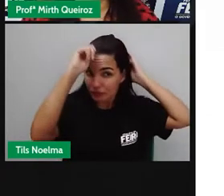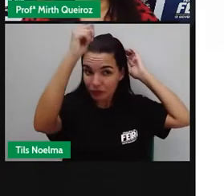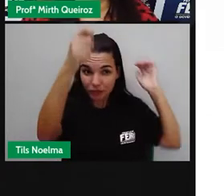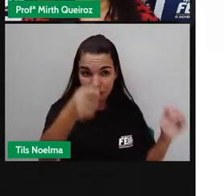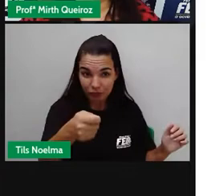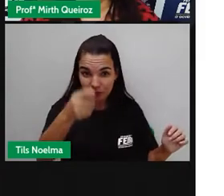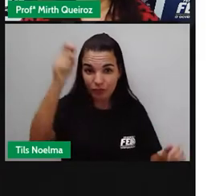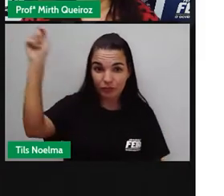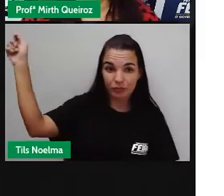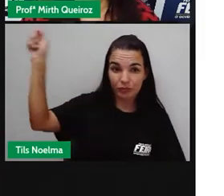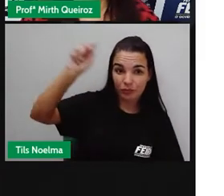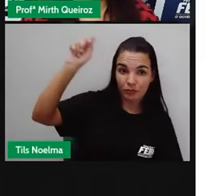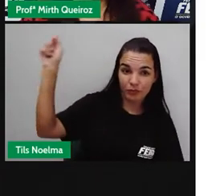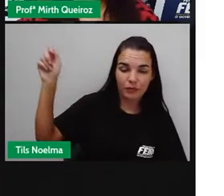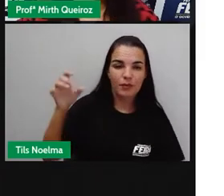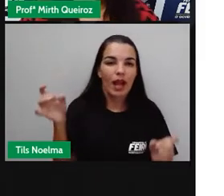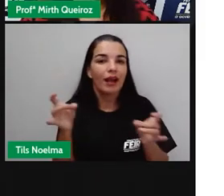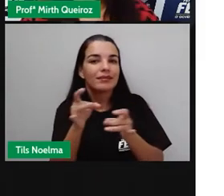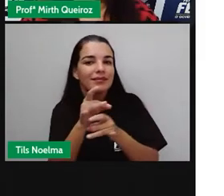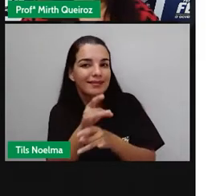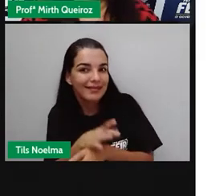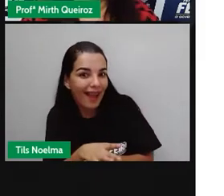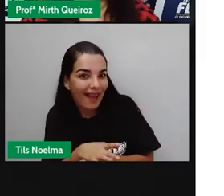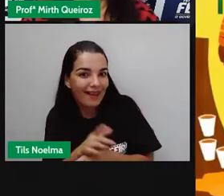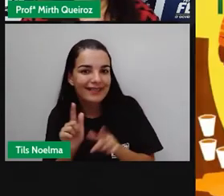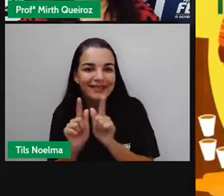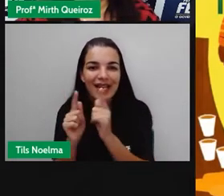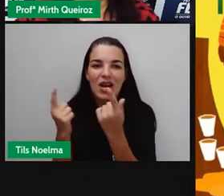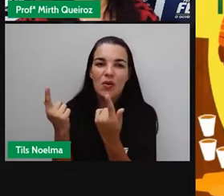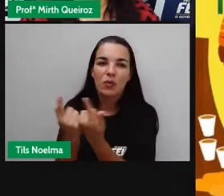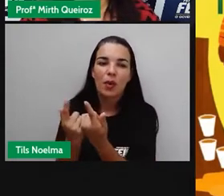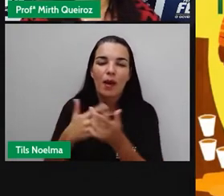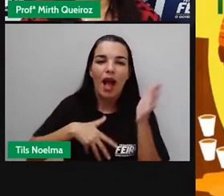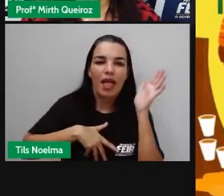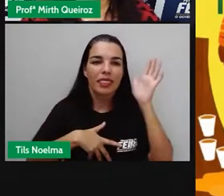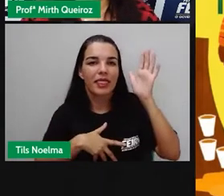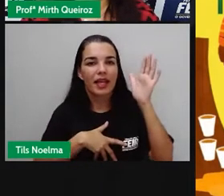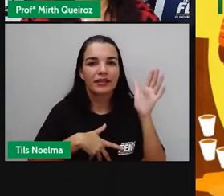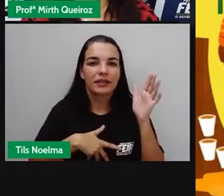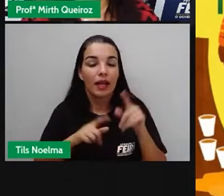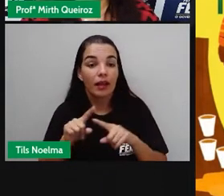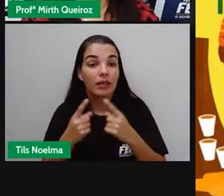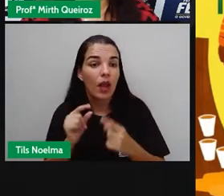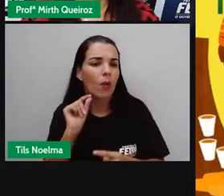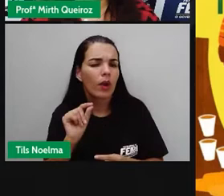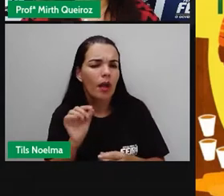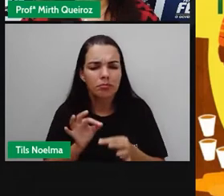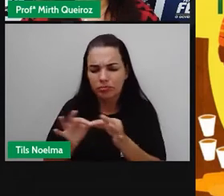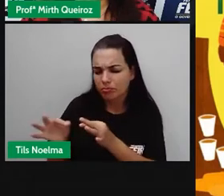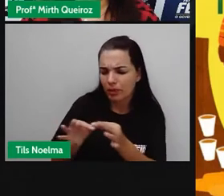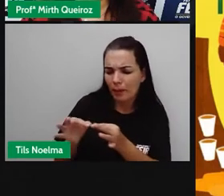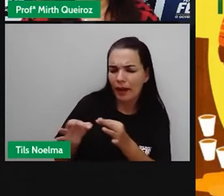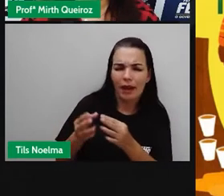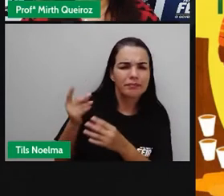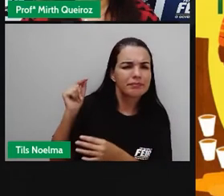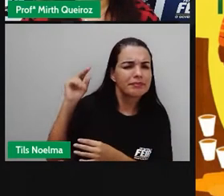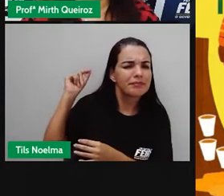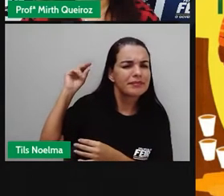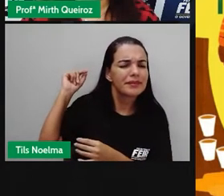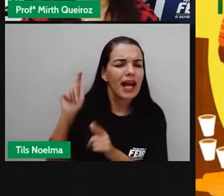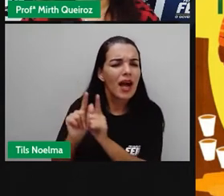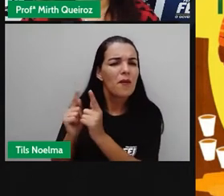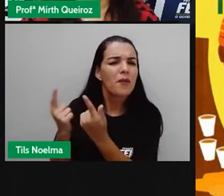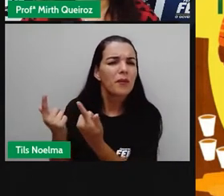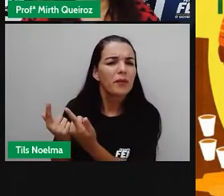assim encerra os nossos passos de quadrilha. Os passos da quadrilha foi preparado tendo em vista que a dança da